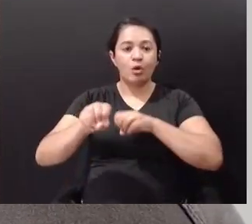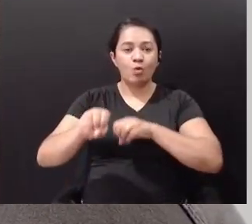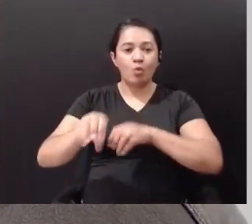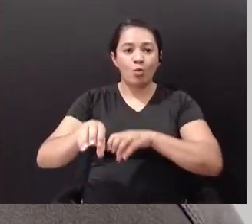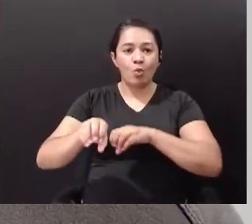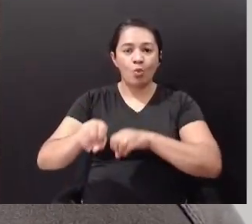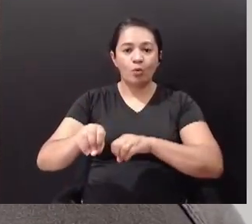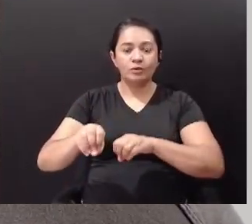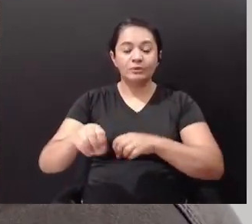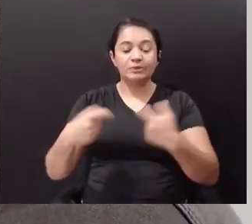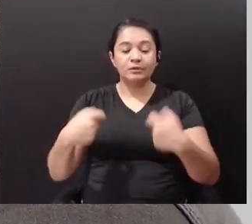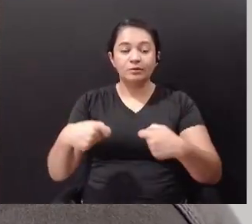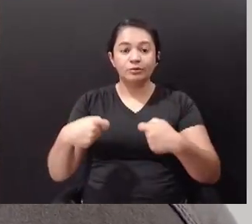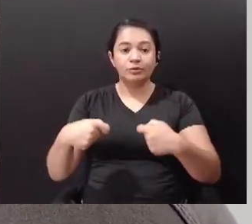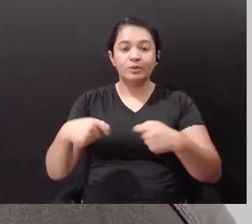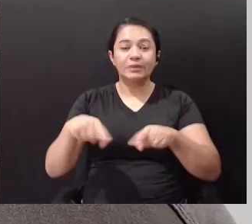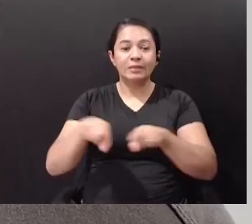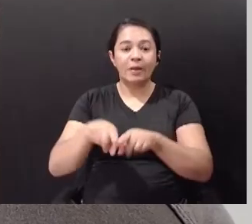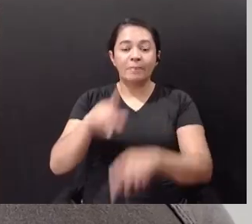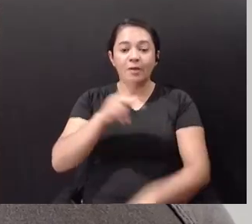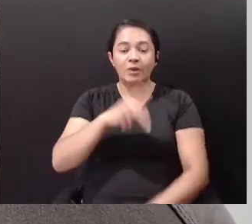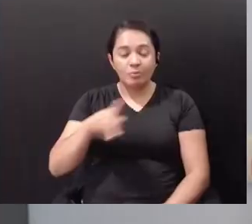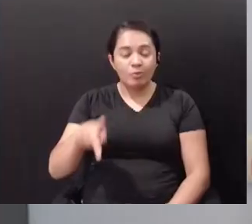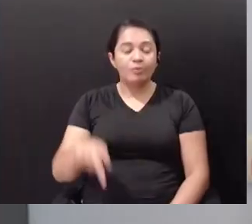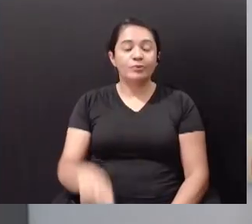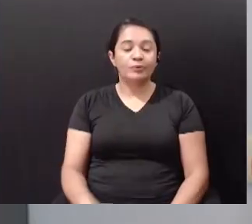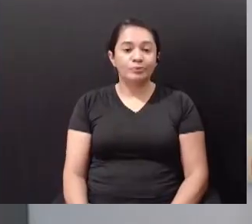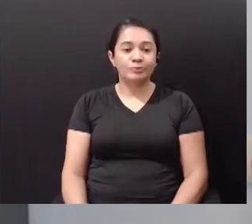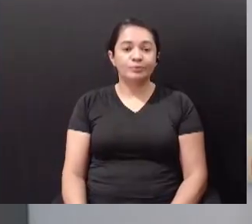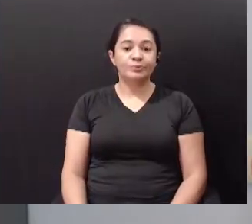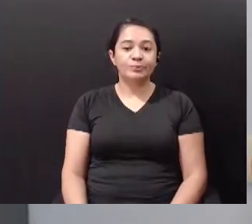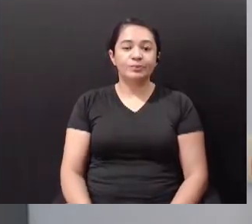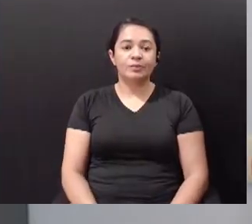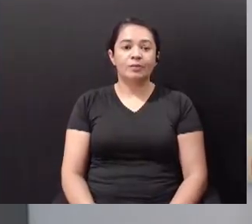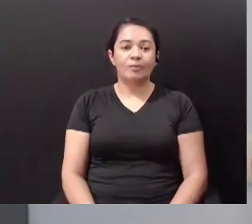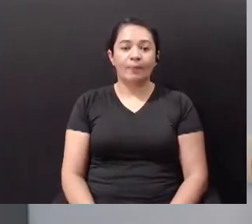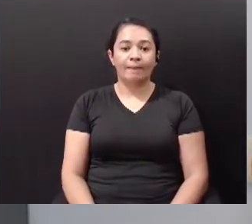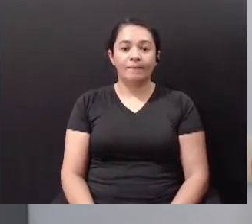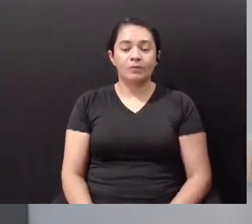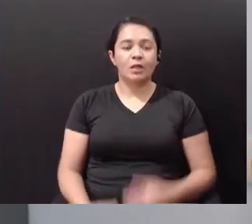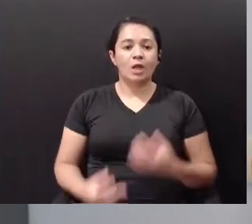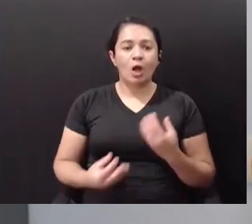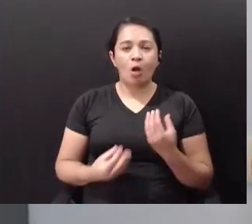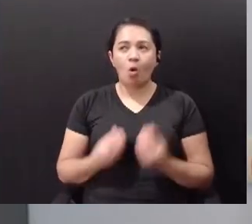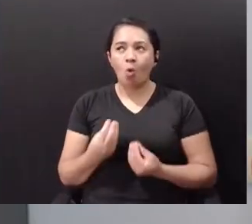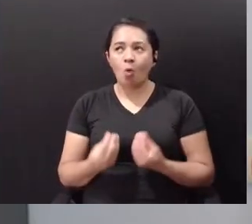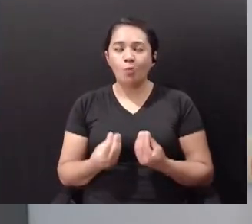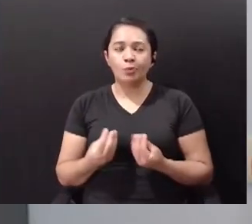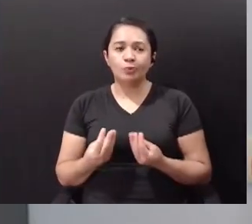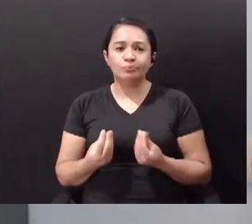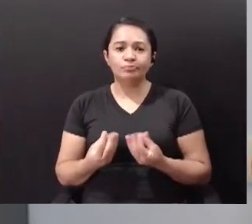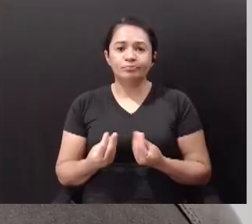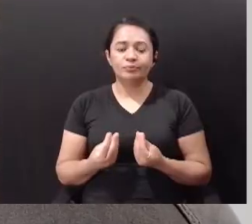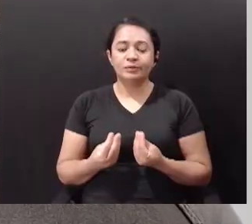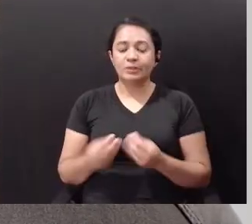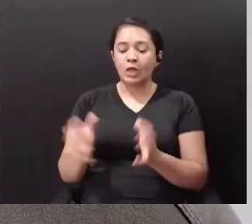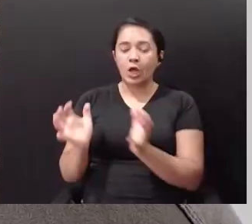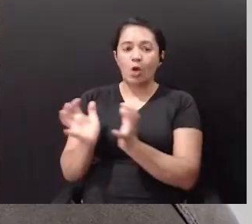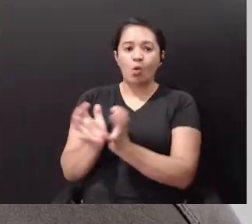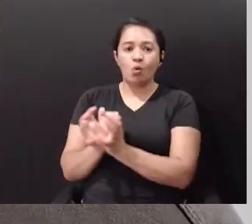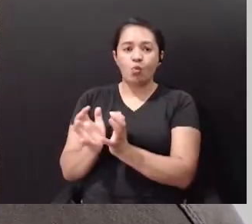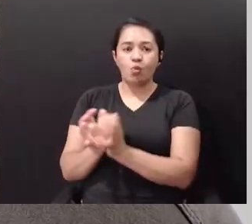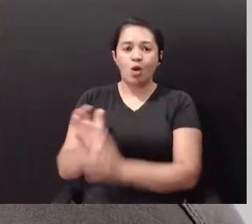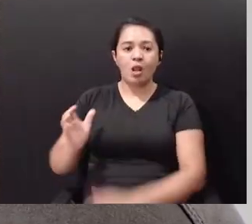necessidade também de professores e como no final das contas essa elite ligada a Campinas